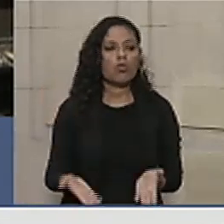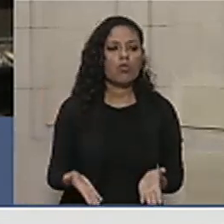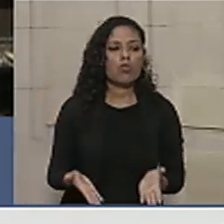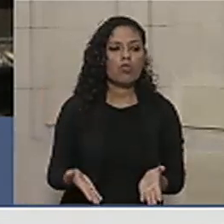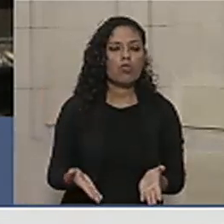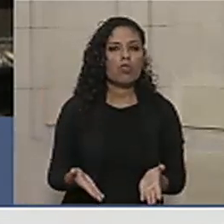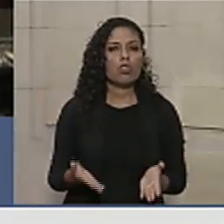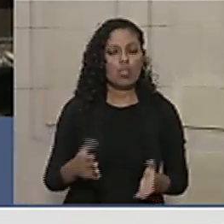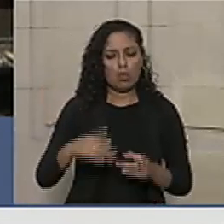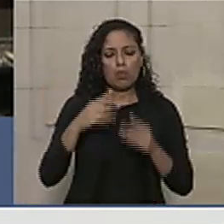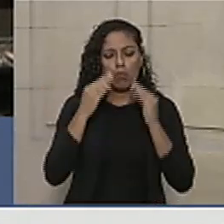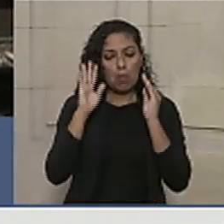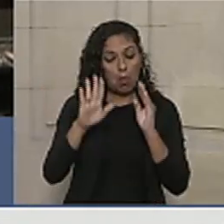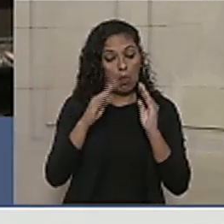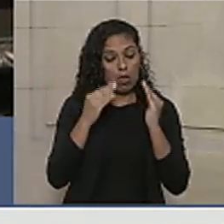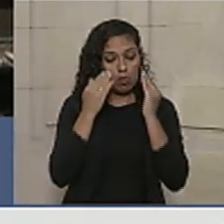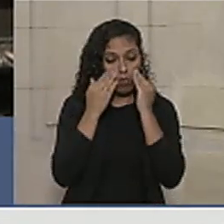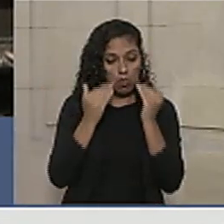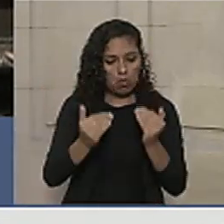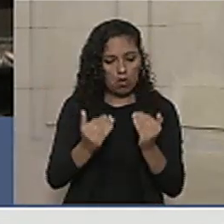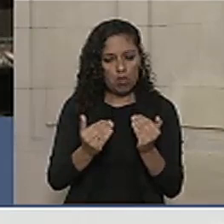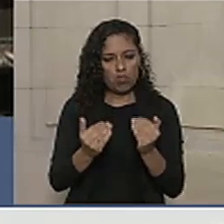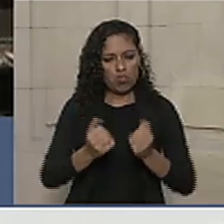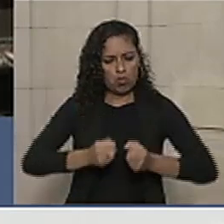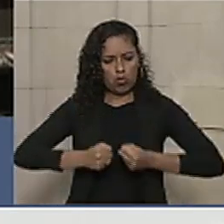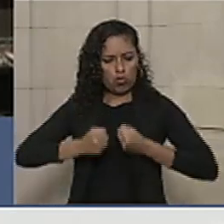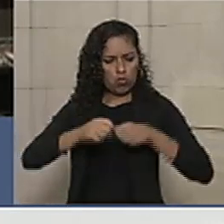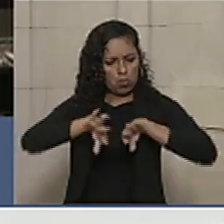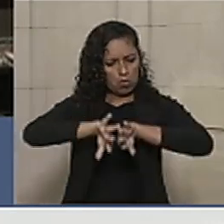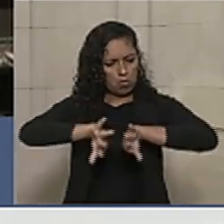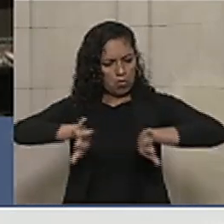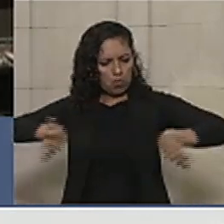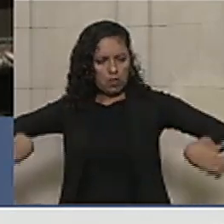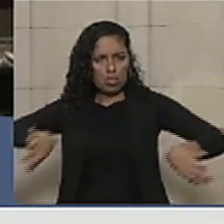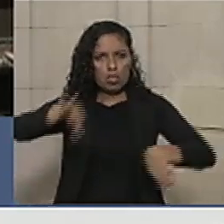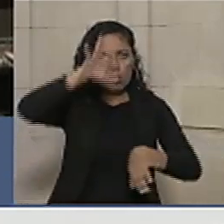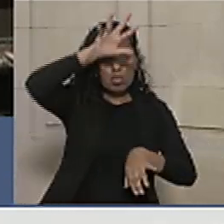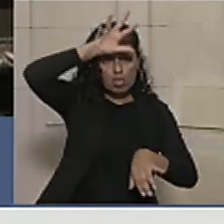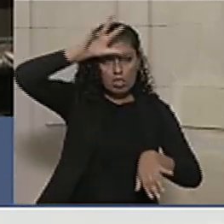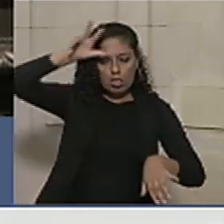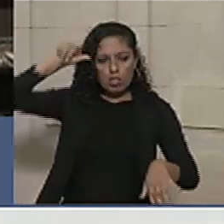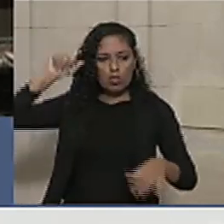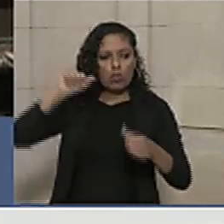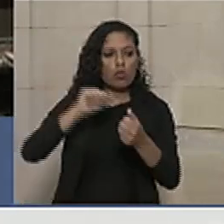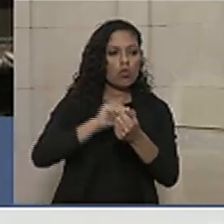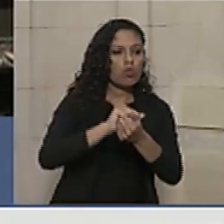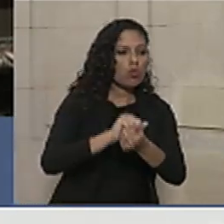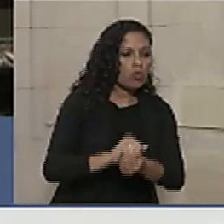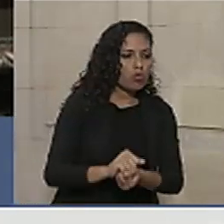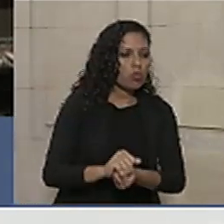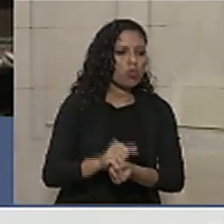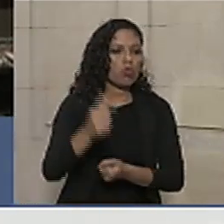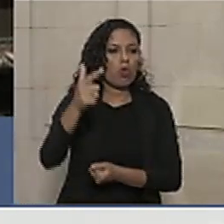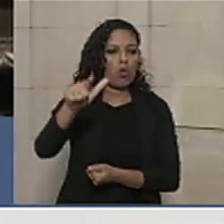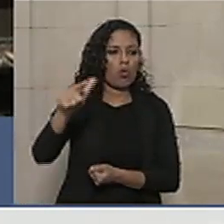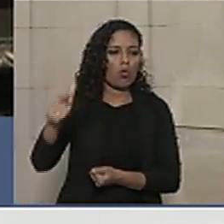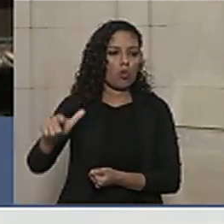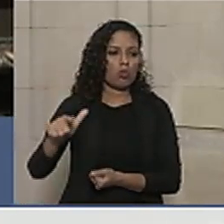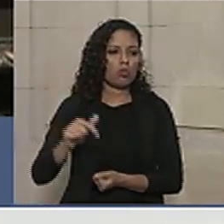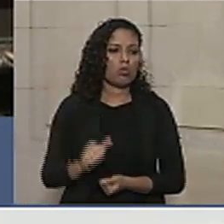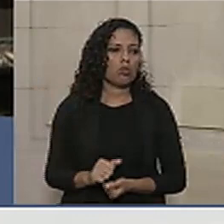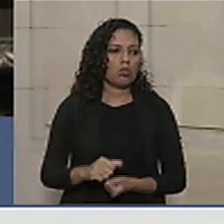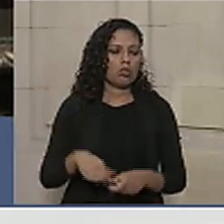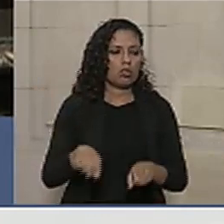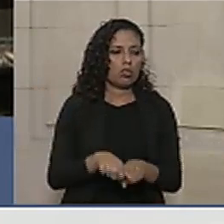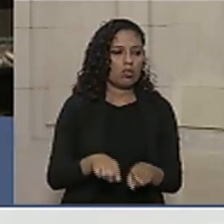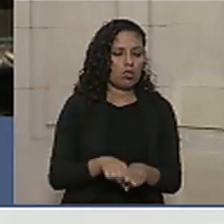marca a luta contra o apartheid na África do Sul, ao lado de Nelson Mandela. Faço